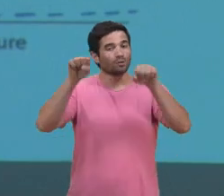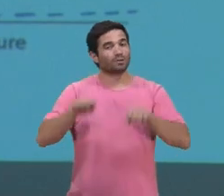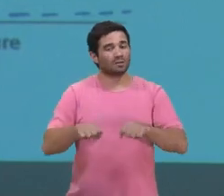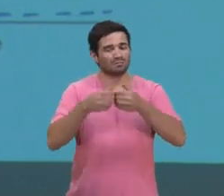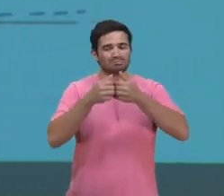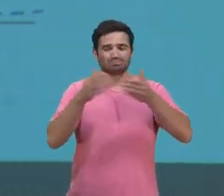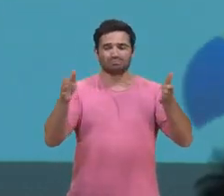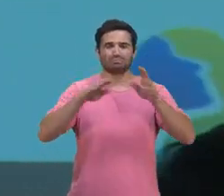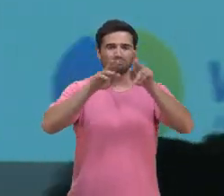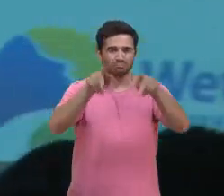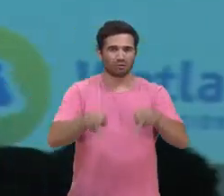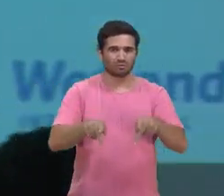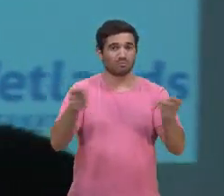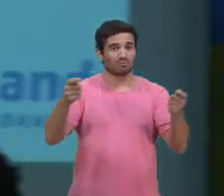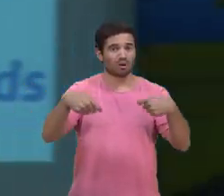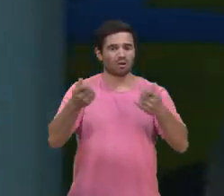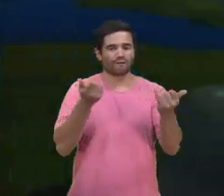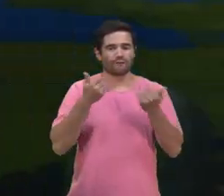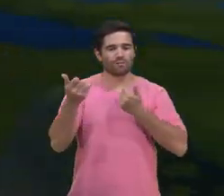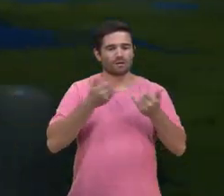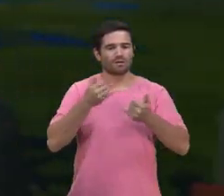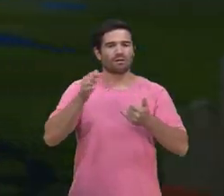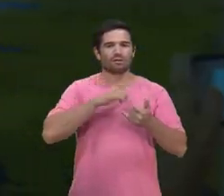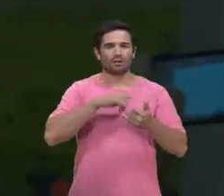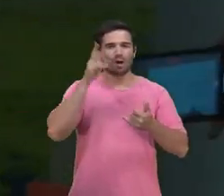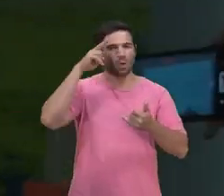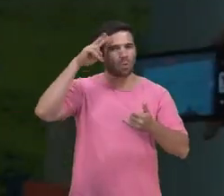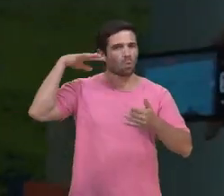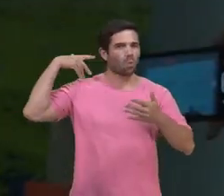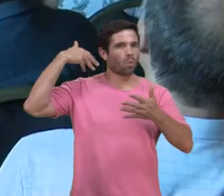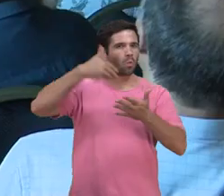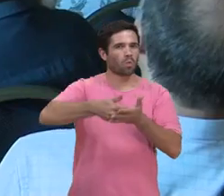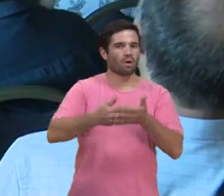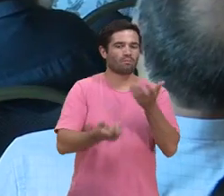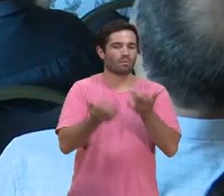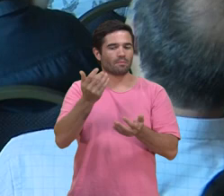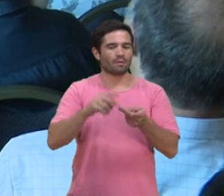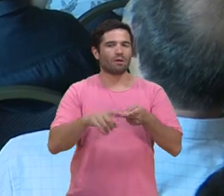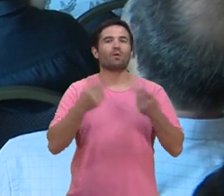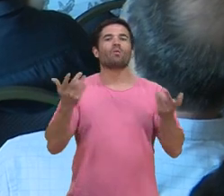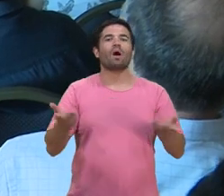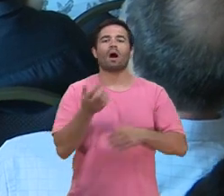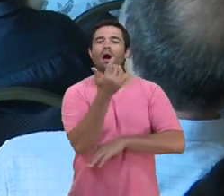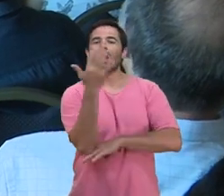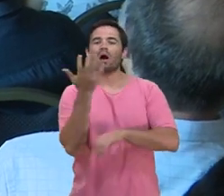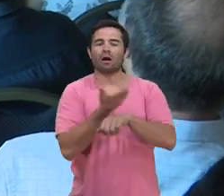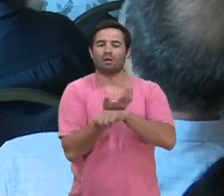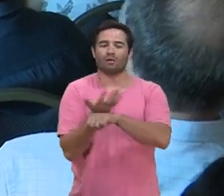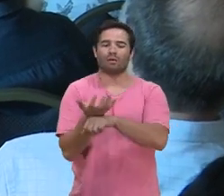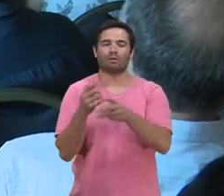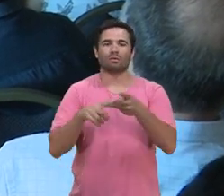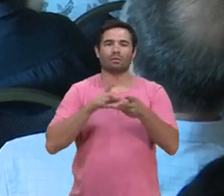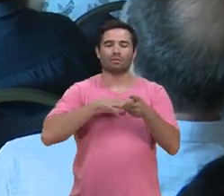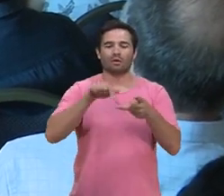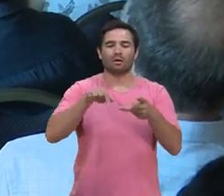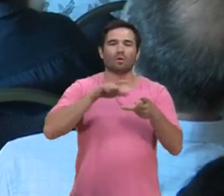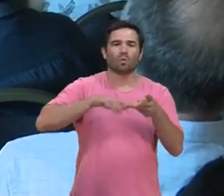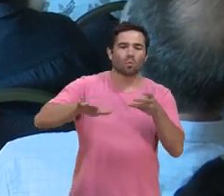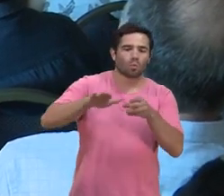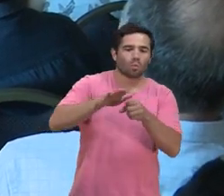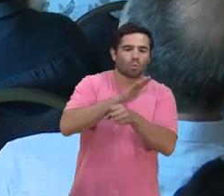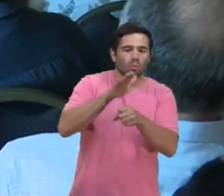é aberto para o público e disponibiliza dados como histórico de queimadas, tipo de vegetação, acúmulo de